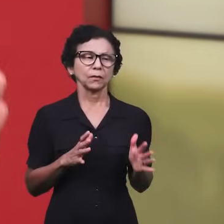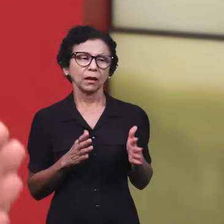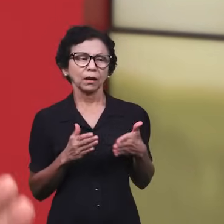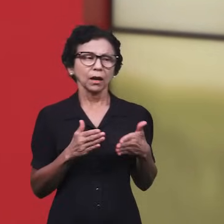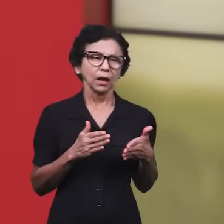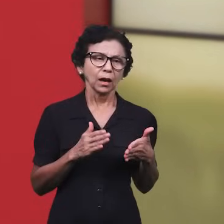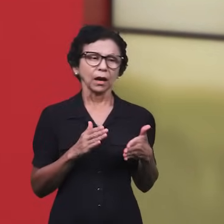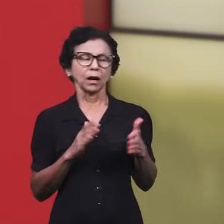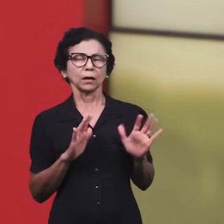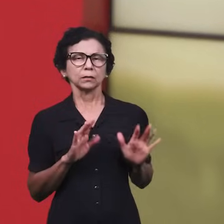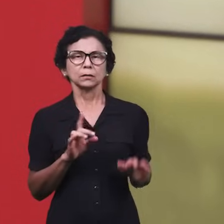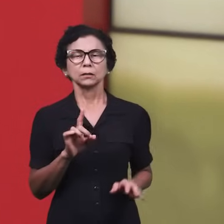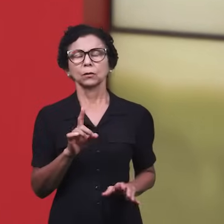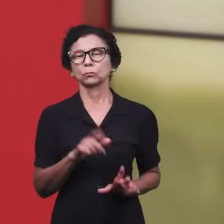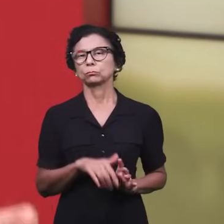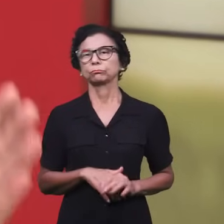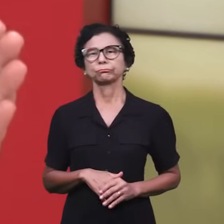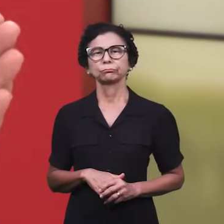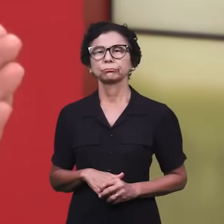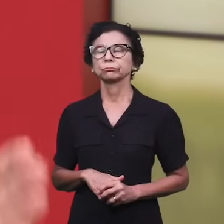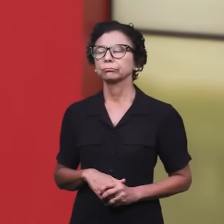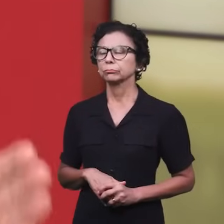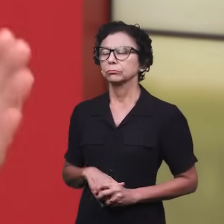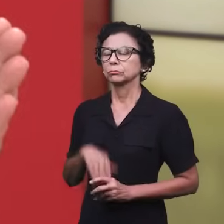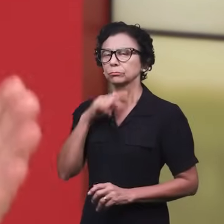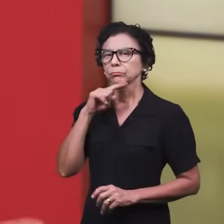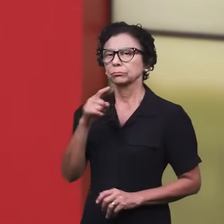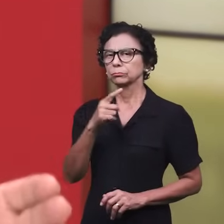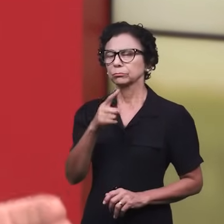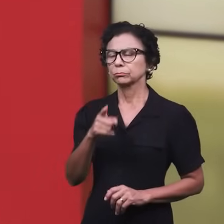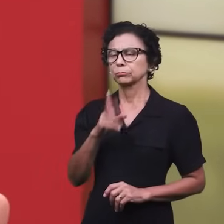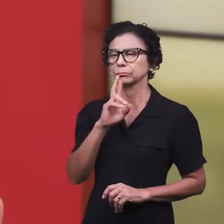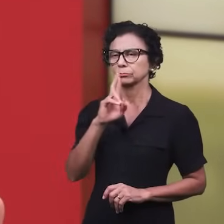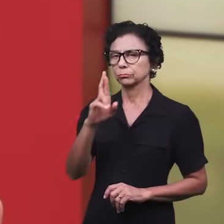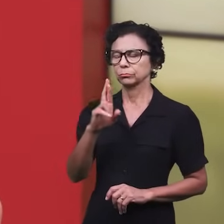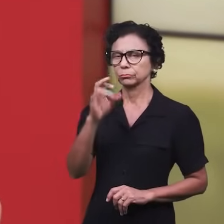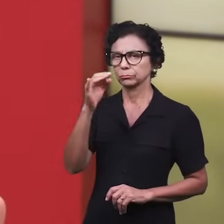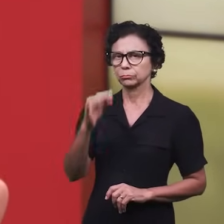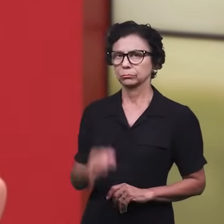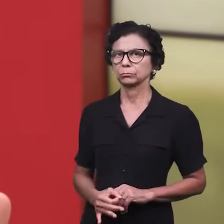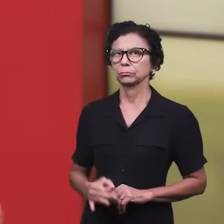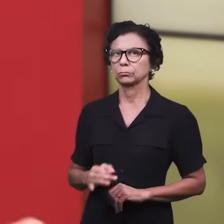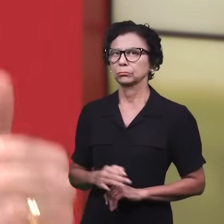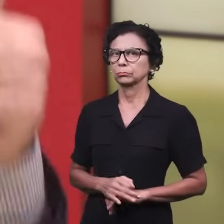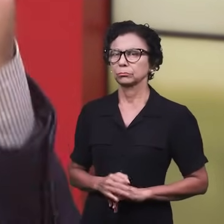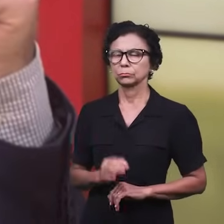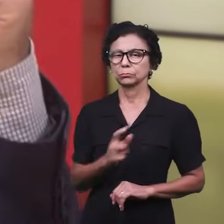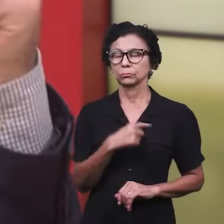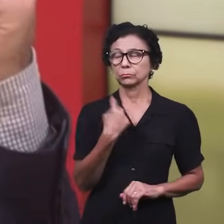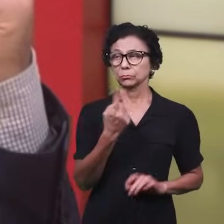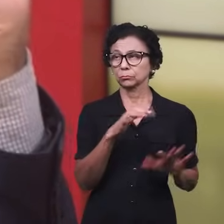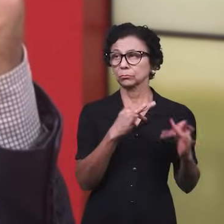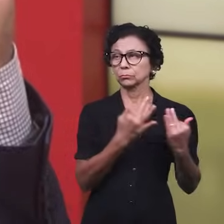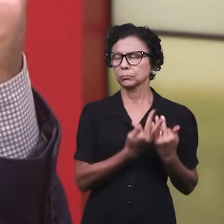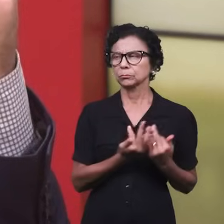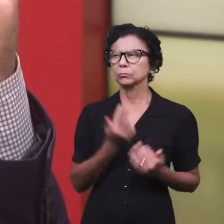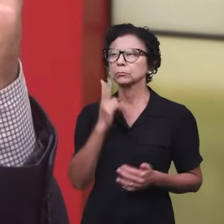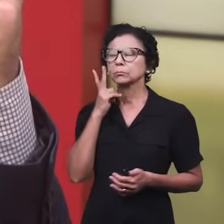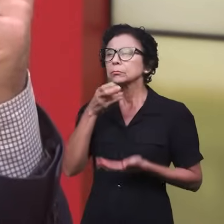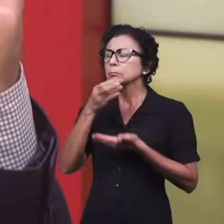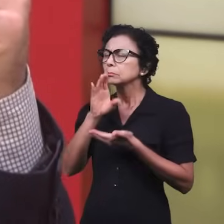a resposta foi categórica não beberemos vinho mas por quê porque nosso